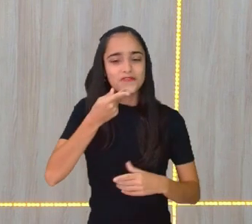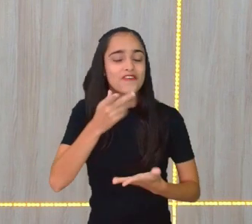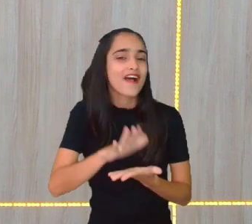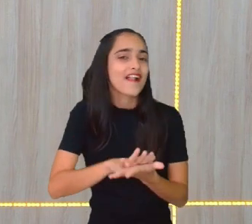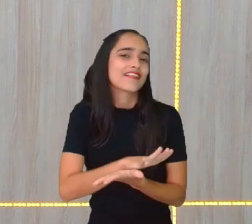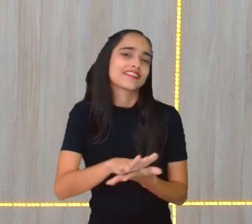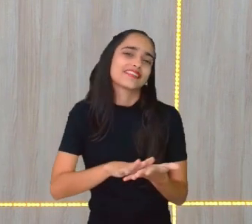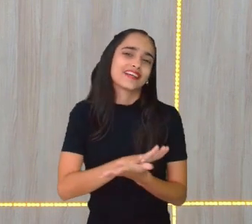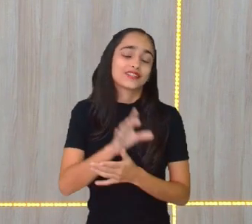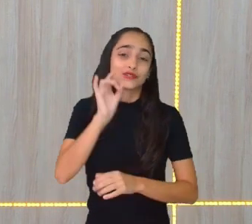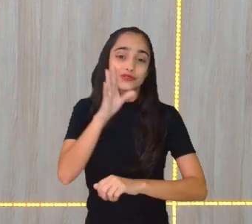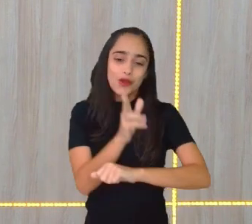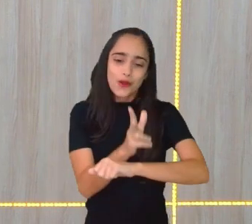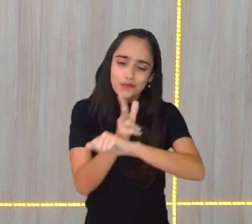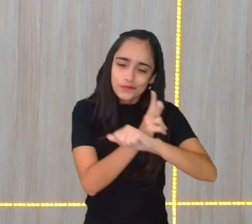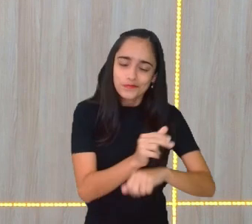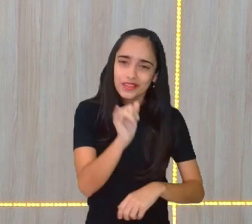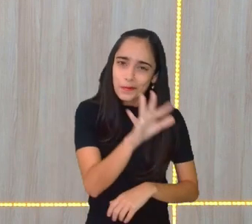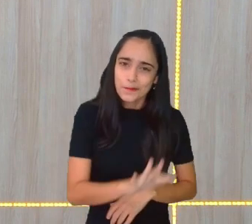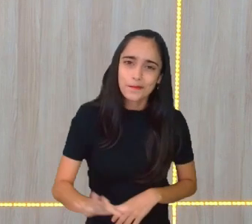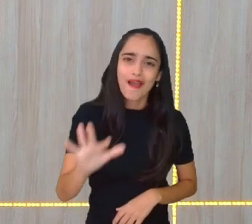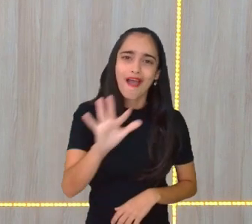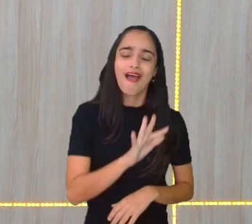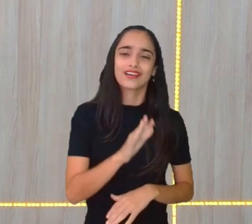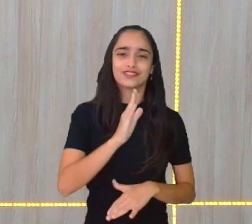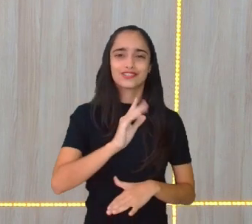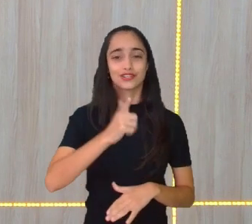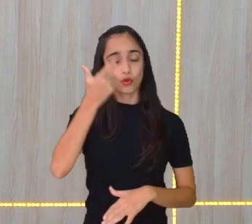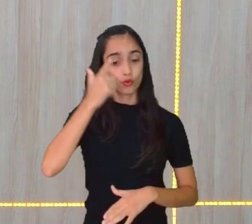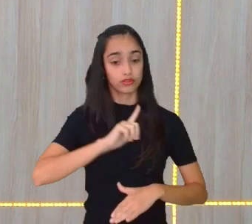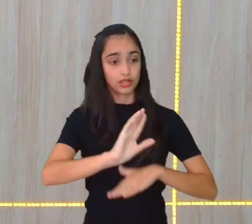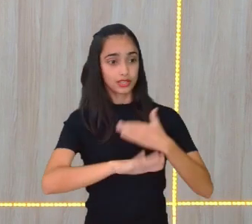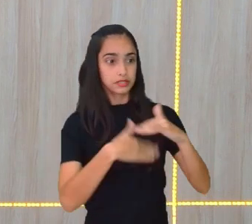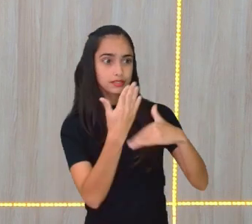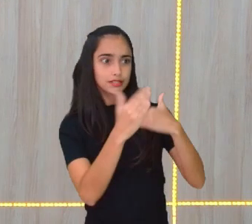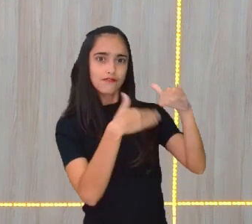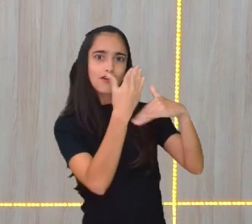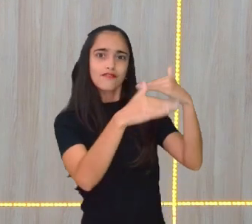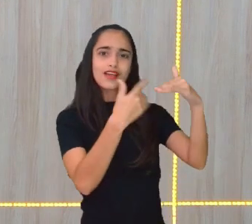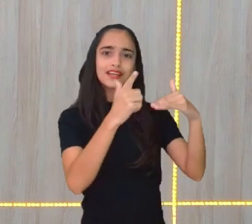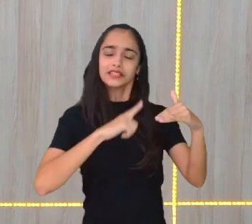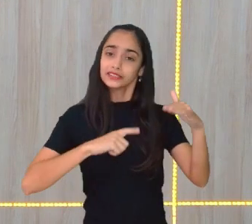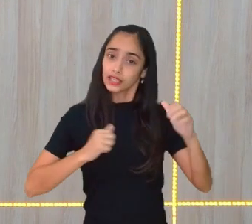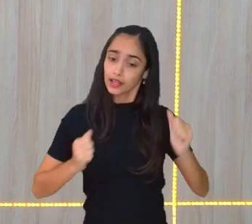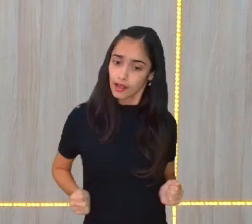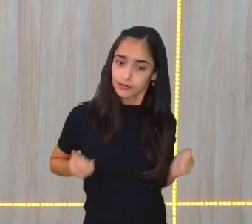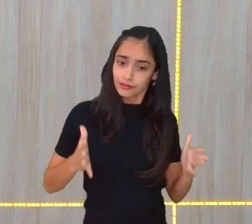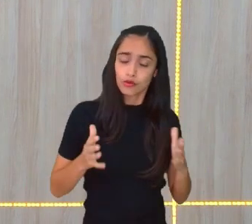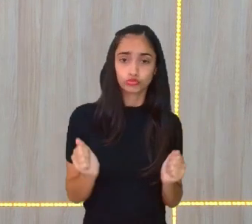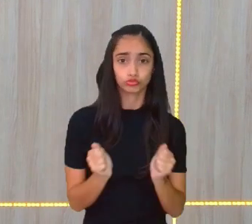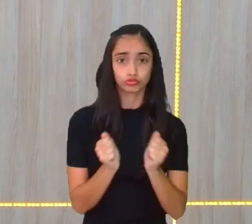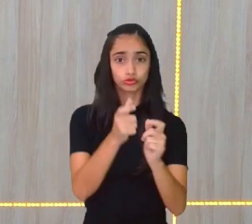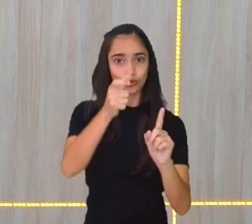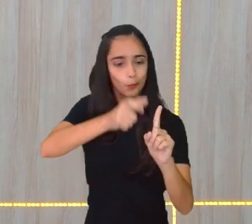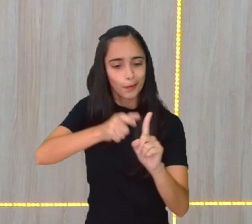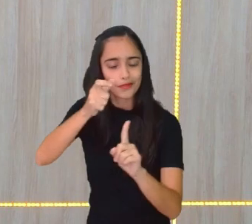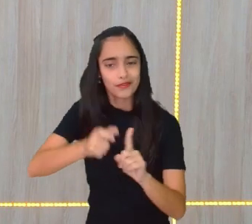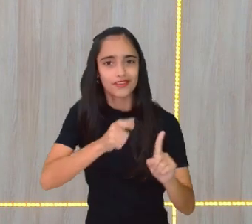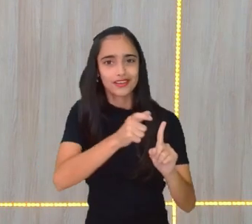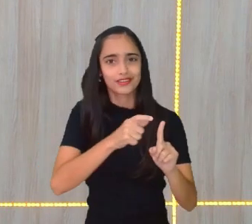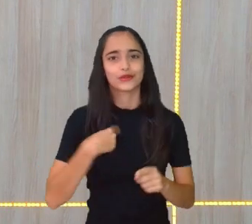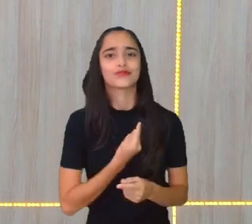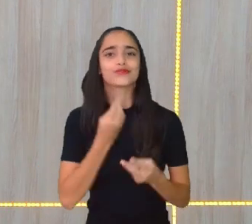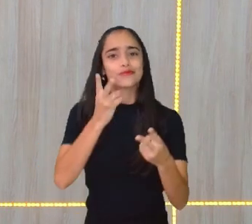todo um enredo que é desenvolvido, desencadeado pelas ações das personagens. E a gente pode ver como o texto narrativo ele é